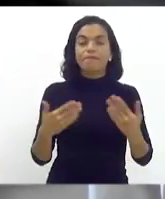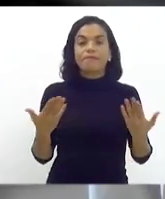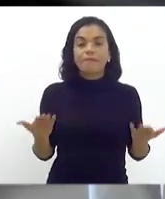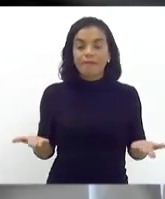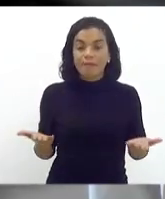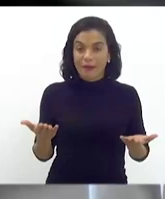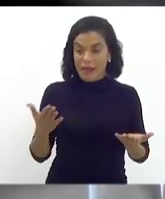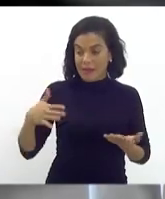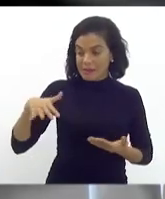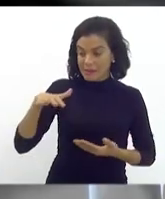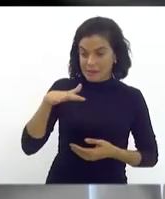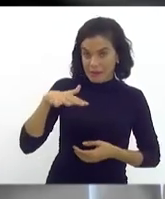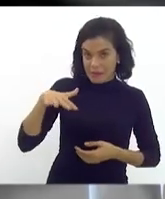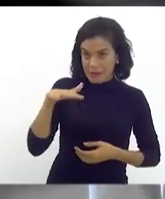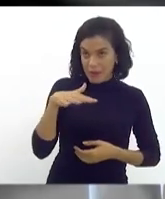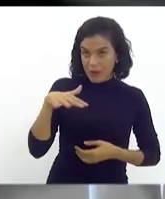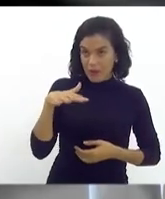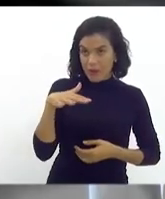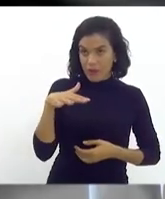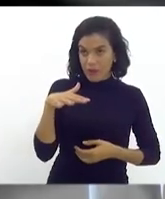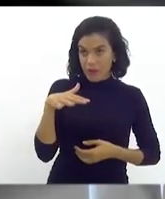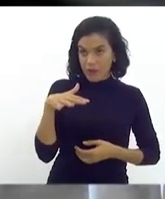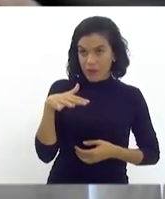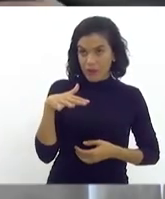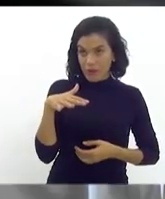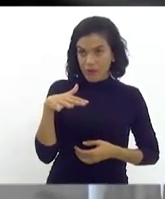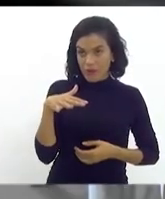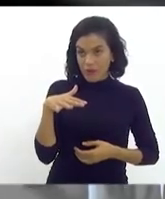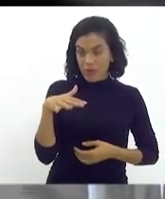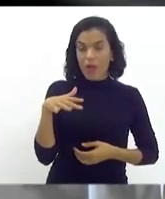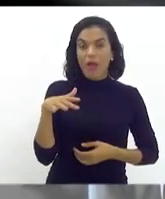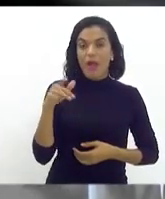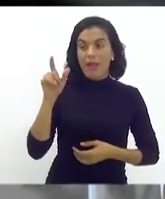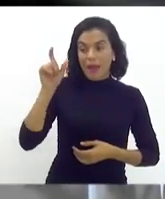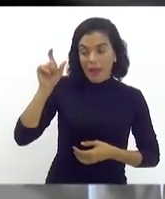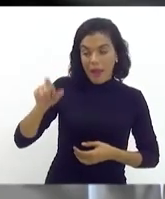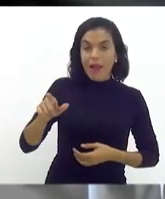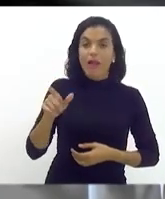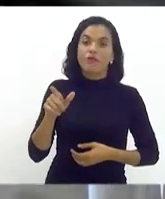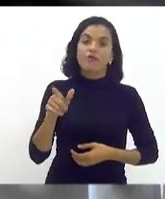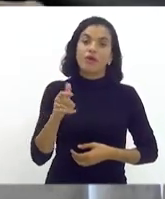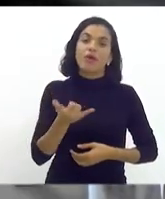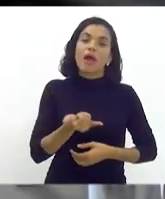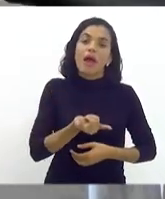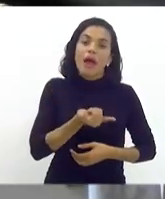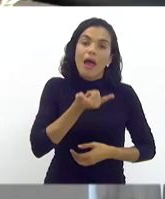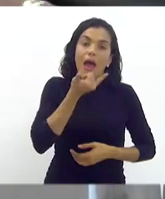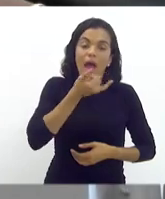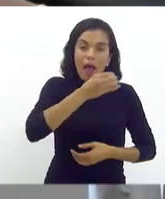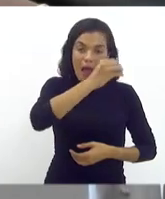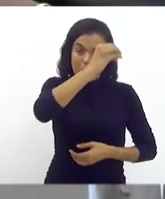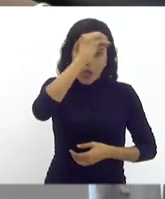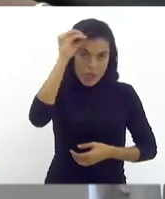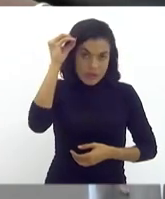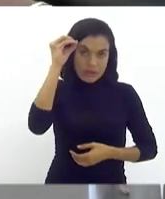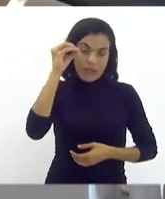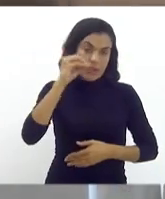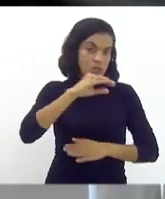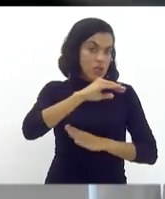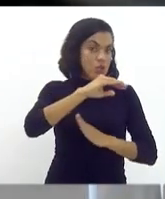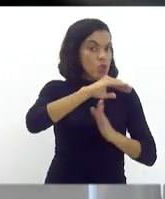nesse caso a pessoa ela foi completa ela foi absolvida em todos os casos